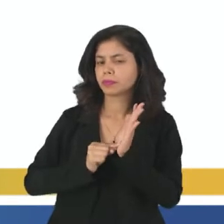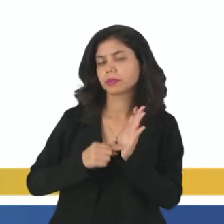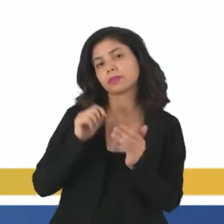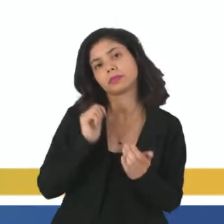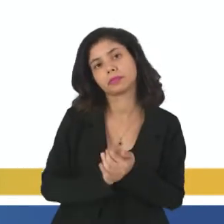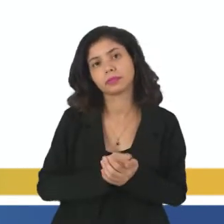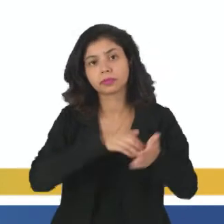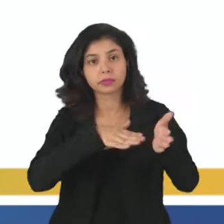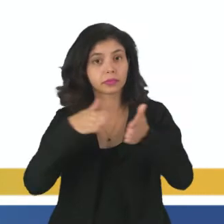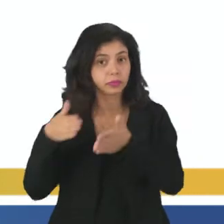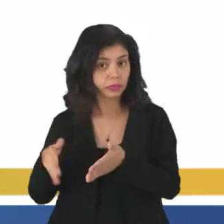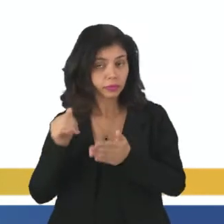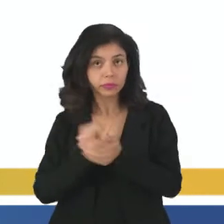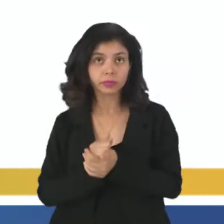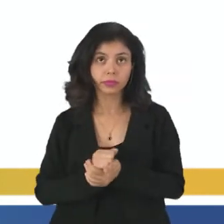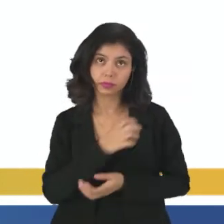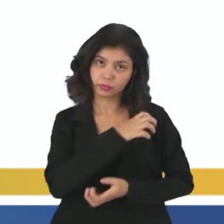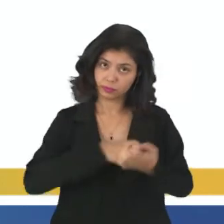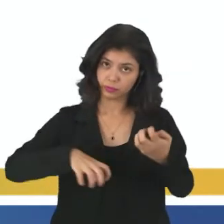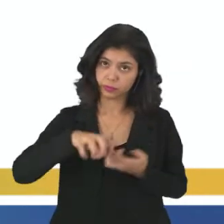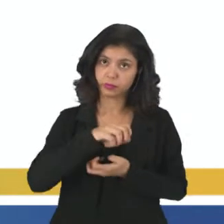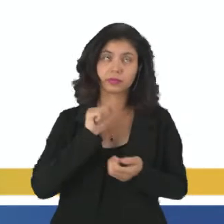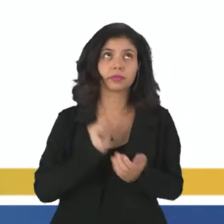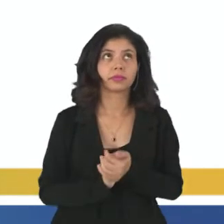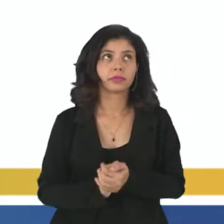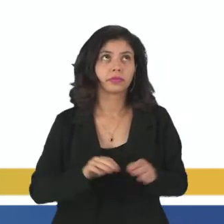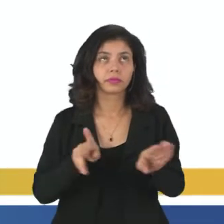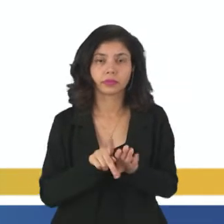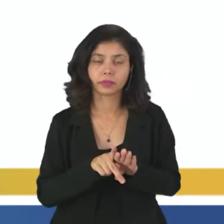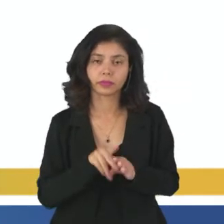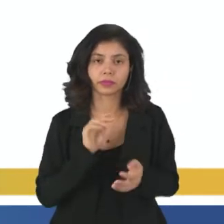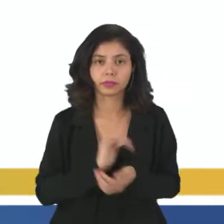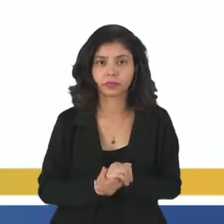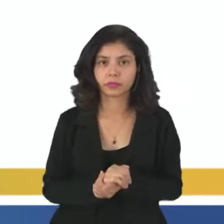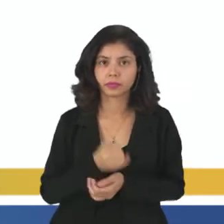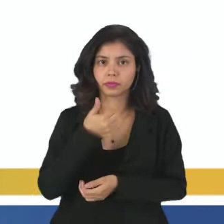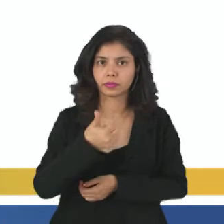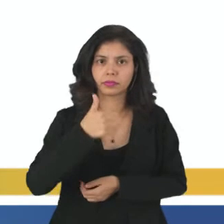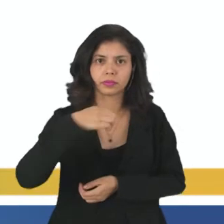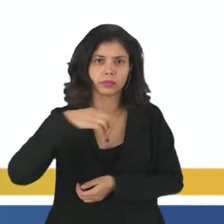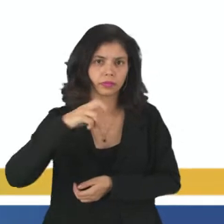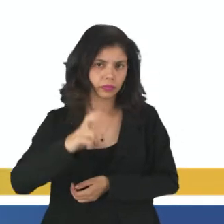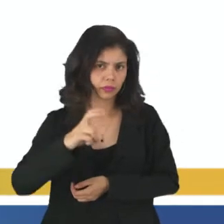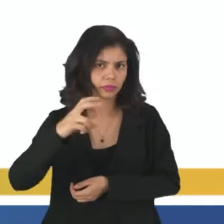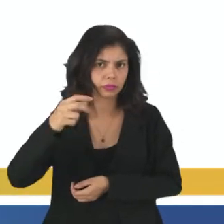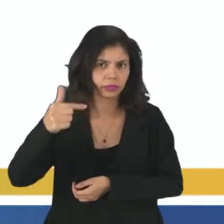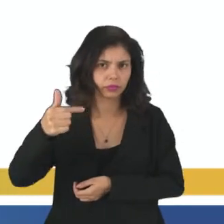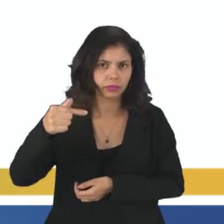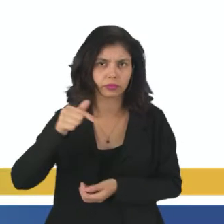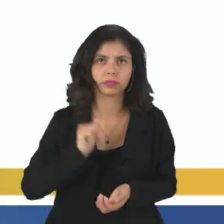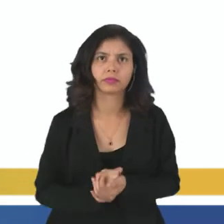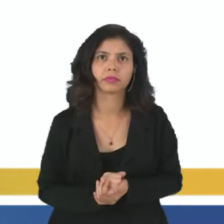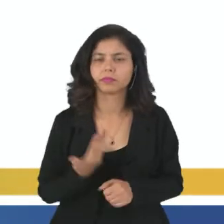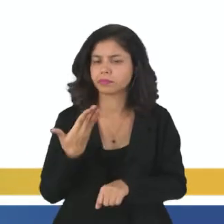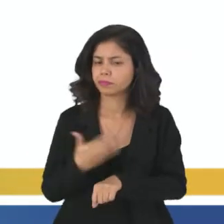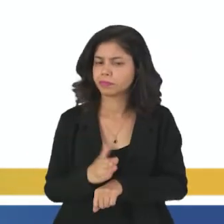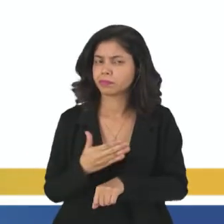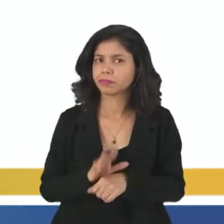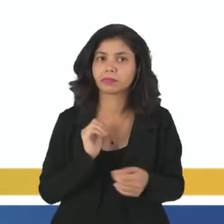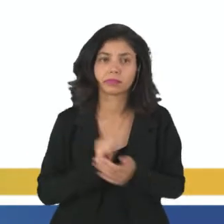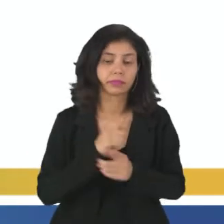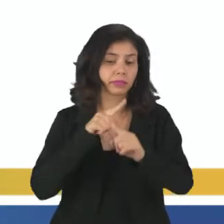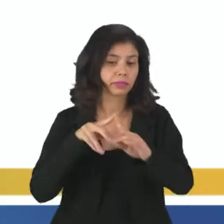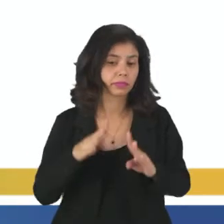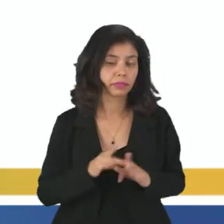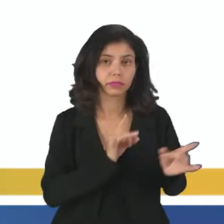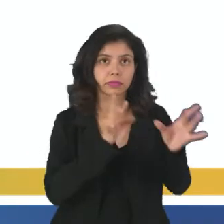da reforma religiosa foi o ataque de Martinho Lutero, em 1517, a prática da igreja de